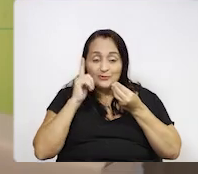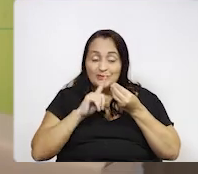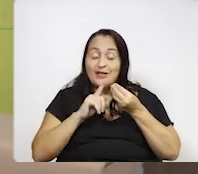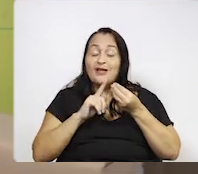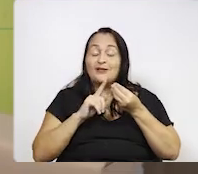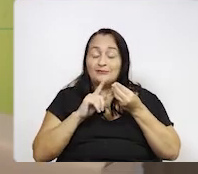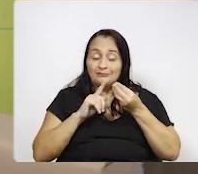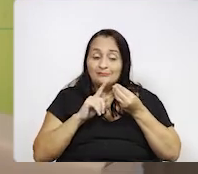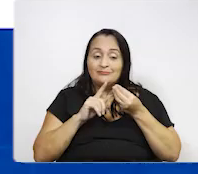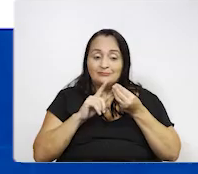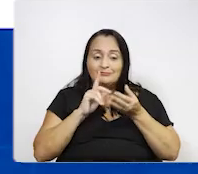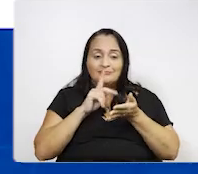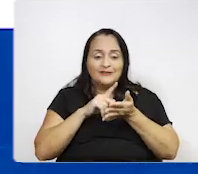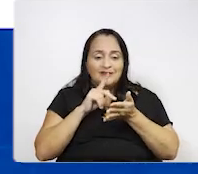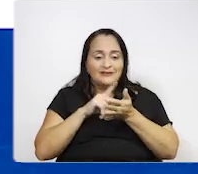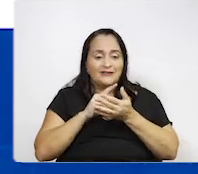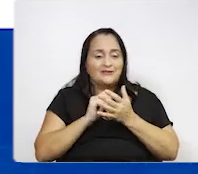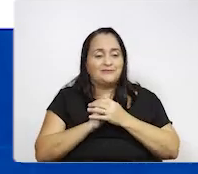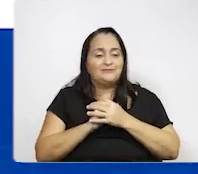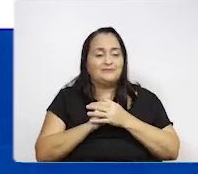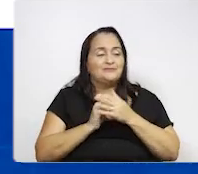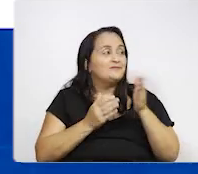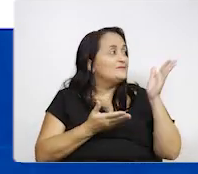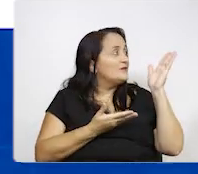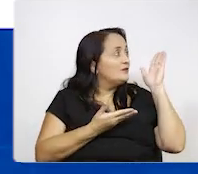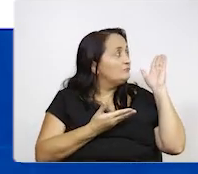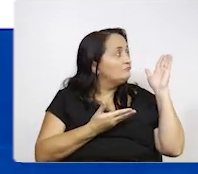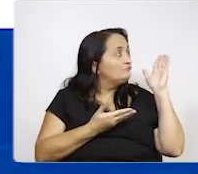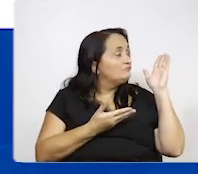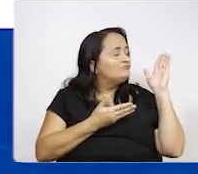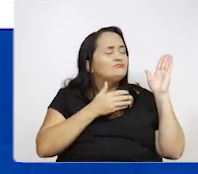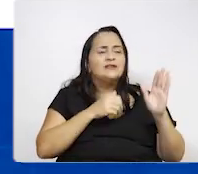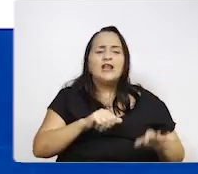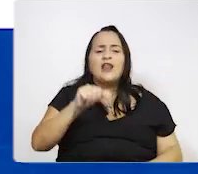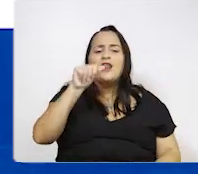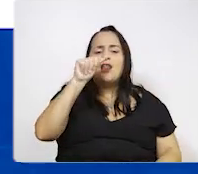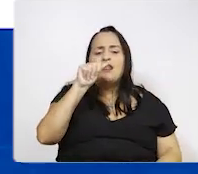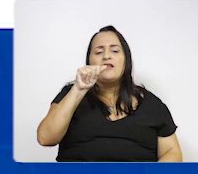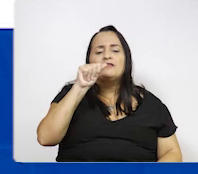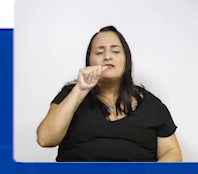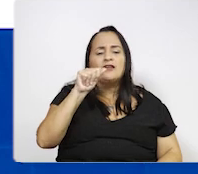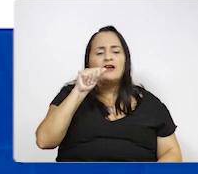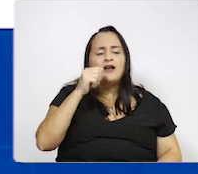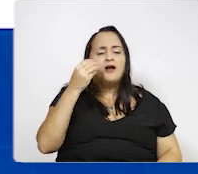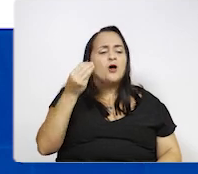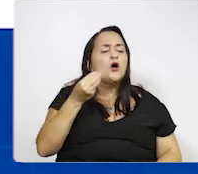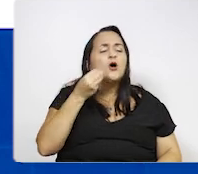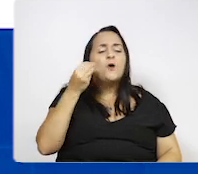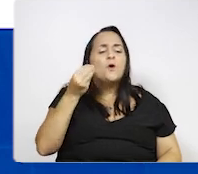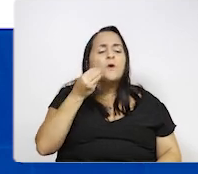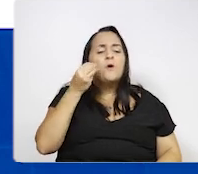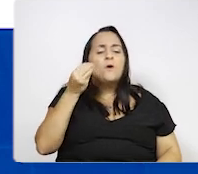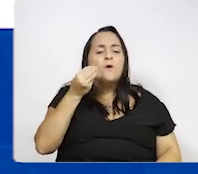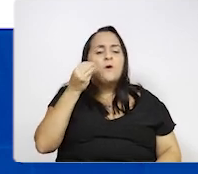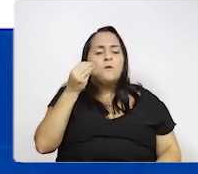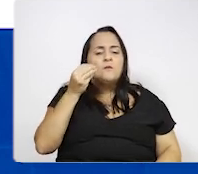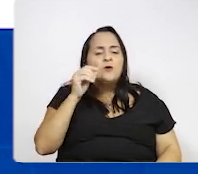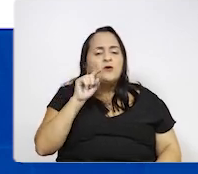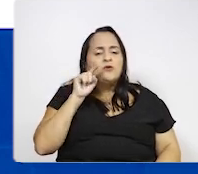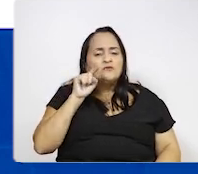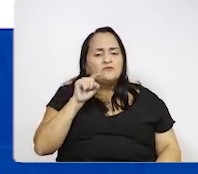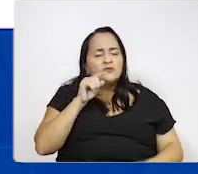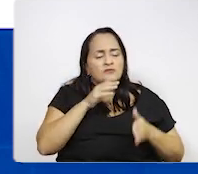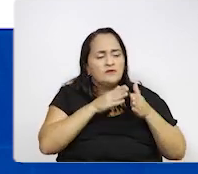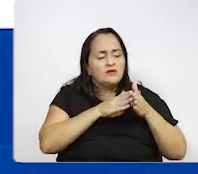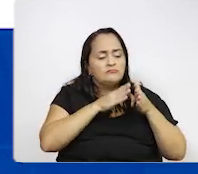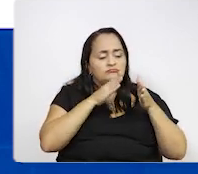também você vai chegar lá. Mas vamos aqui para a letra A, para você entender mais ou menos o percurso que